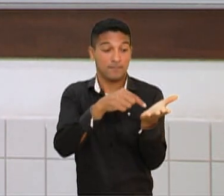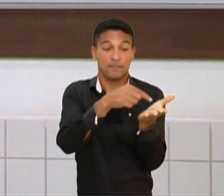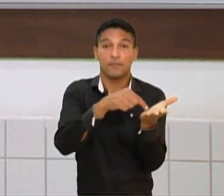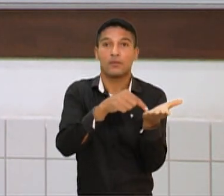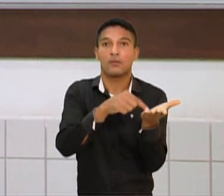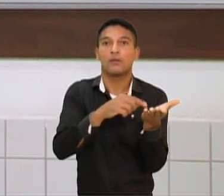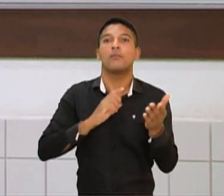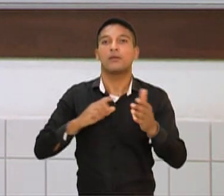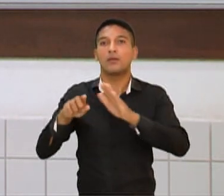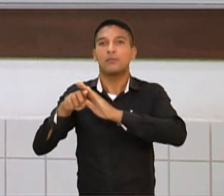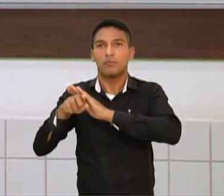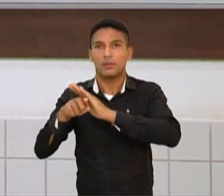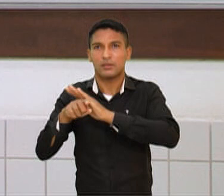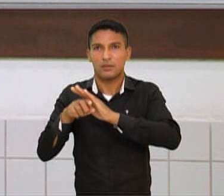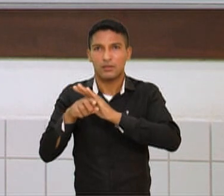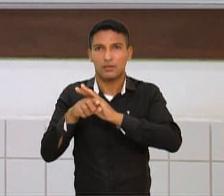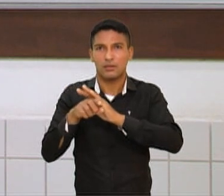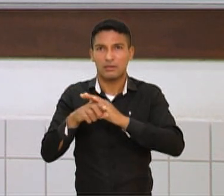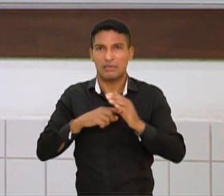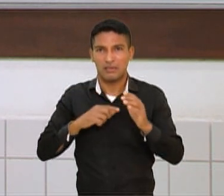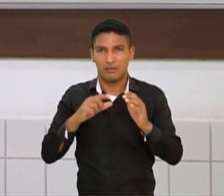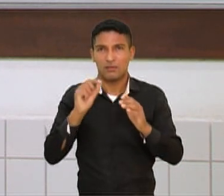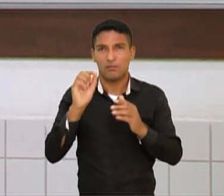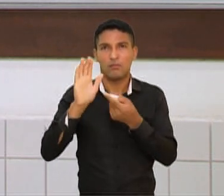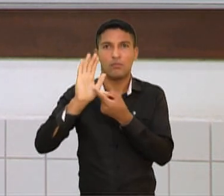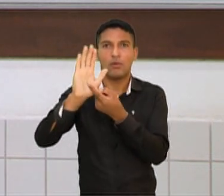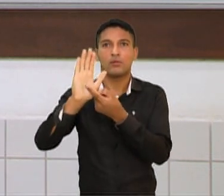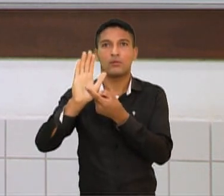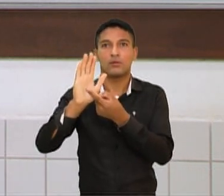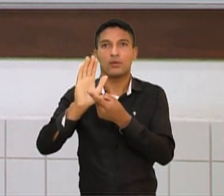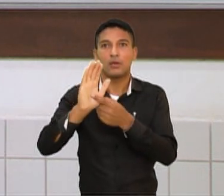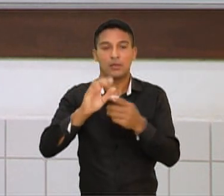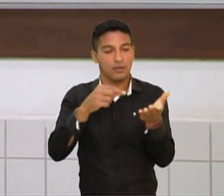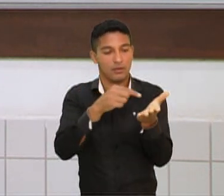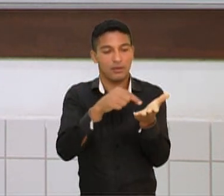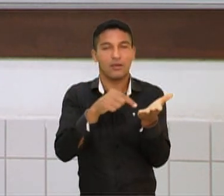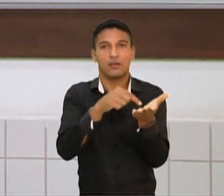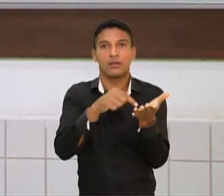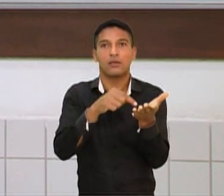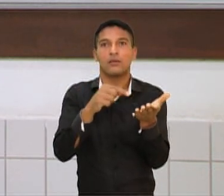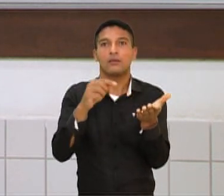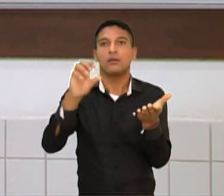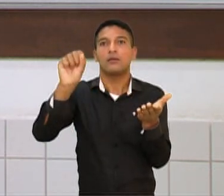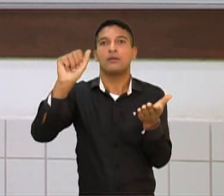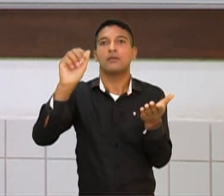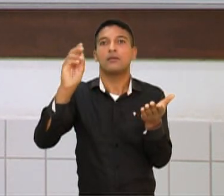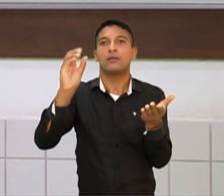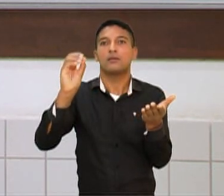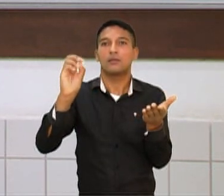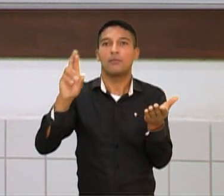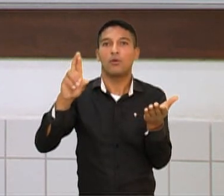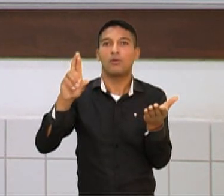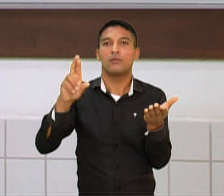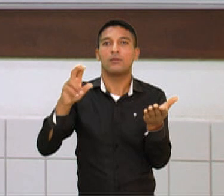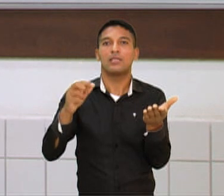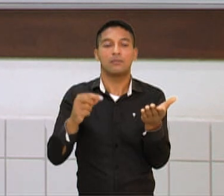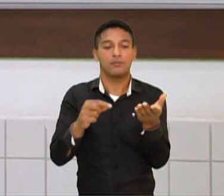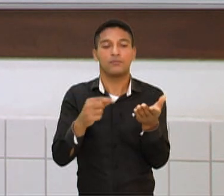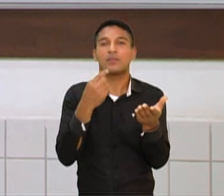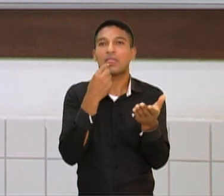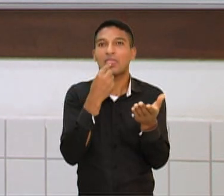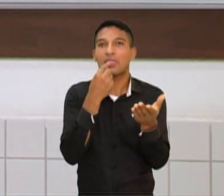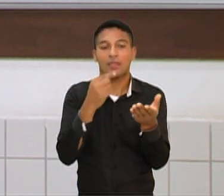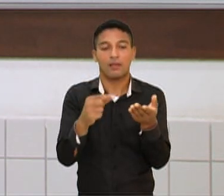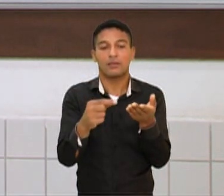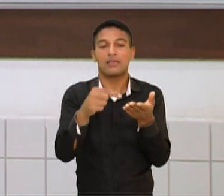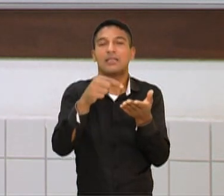recentes demonstram que não existe uma especificidade tão grande aqui como a sensação de sabores, por exemplo, o doce na ponta da língua. Então,